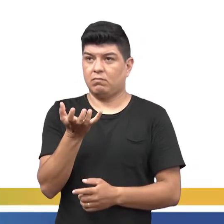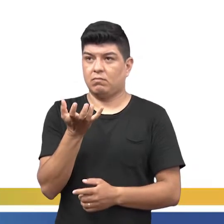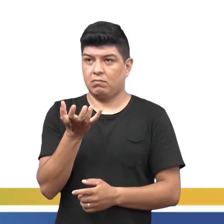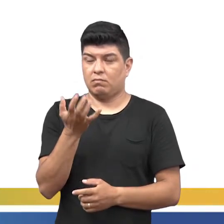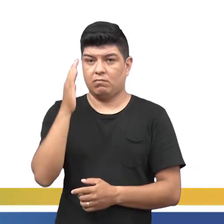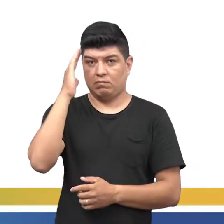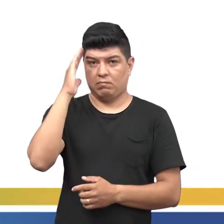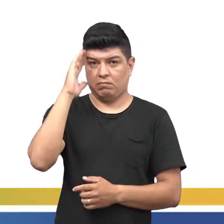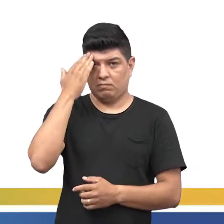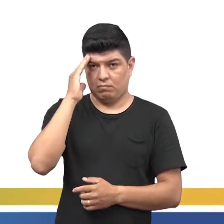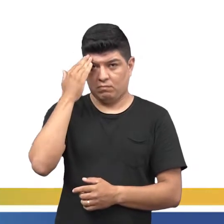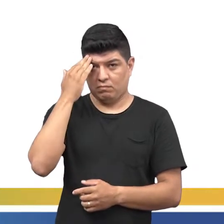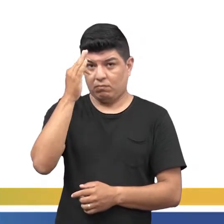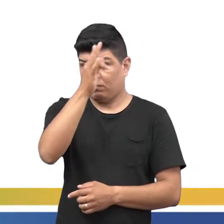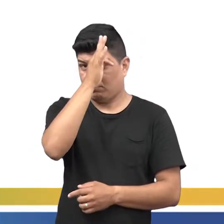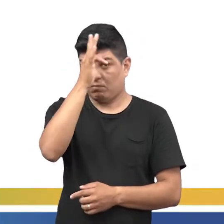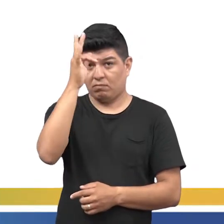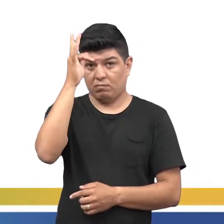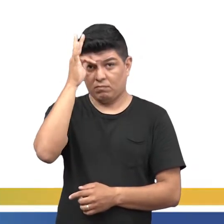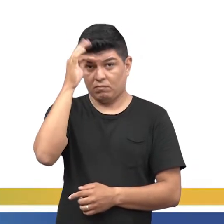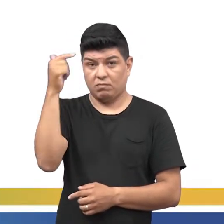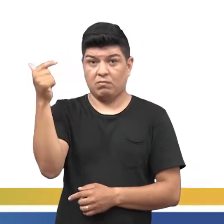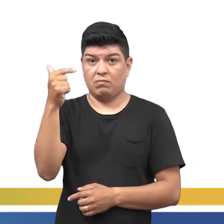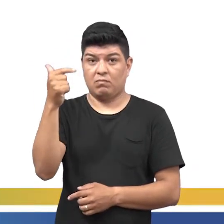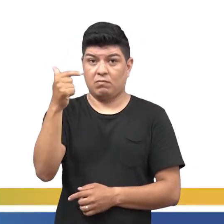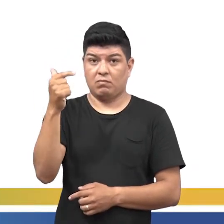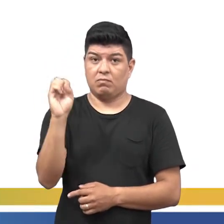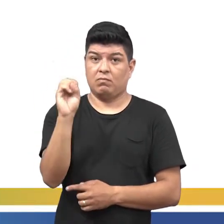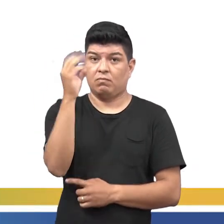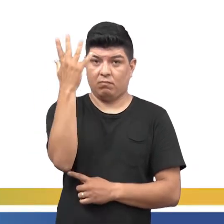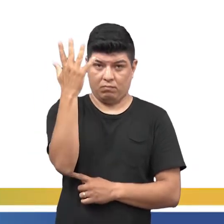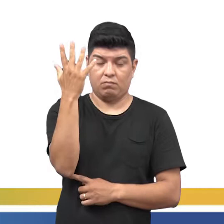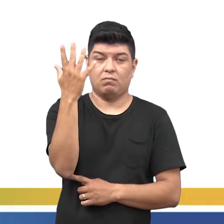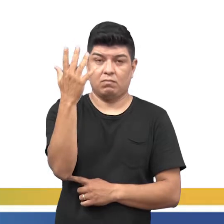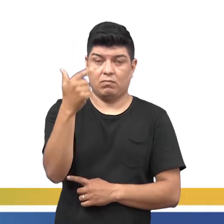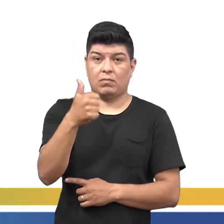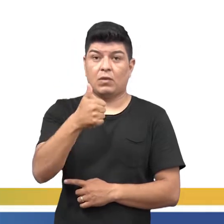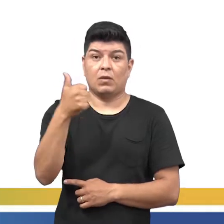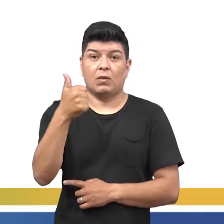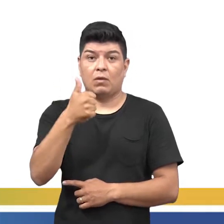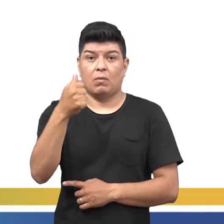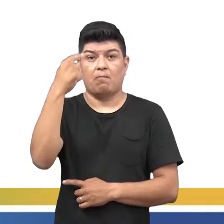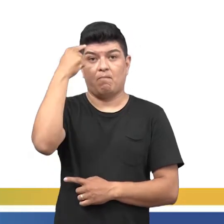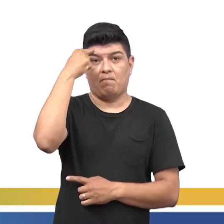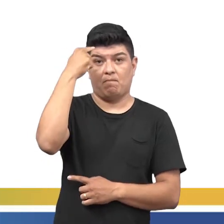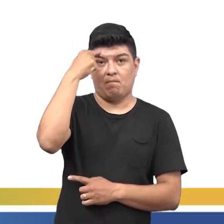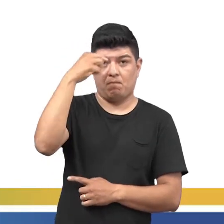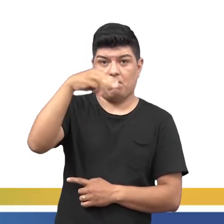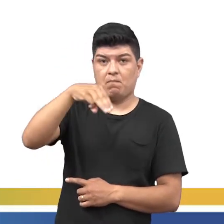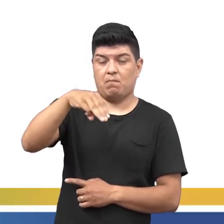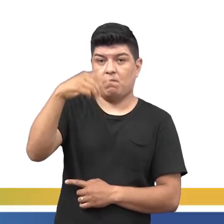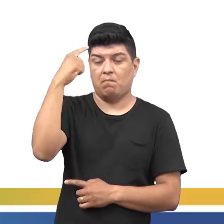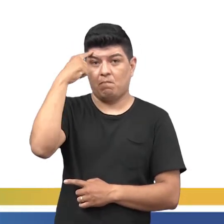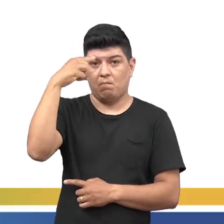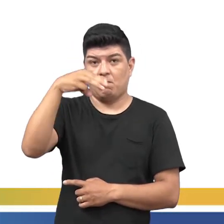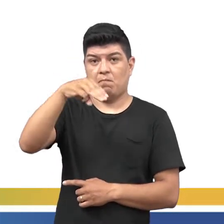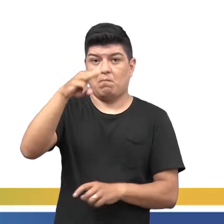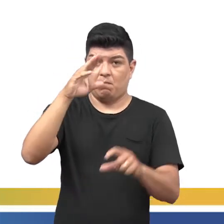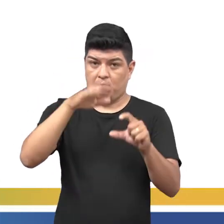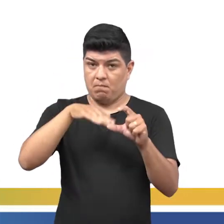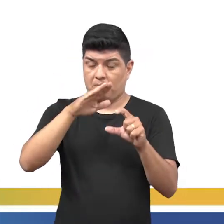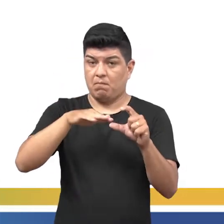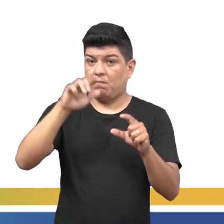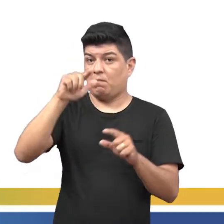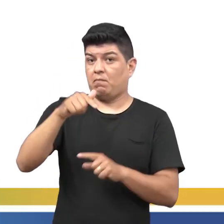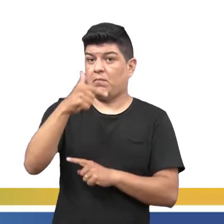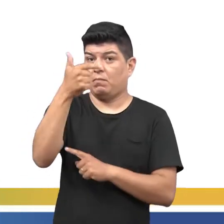que a filosofia ela vem num segundo momento. Num primeiro momento nós temos o pensamento mítico e só depois é